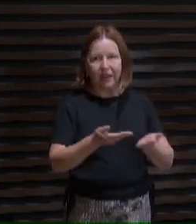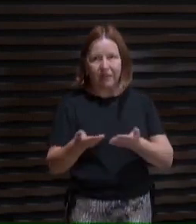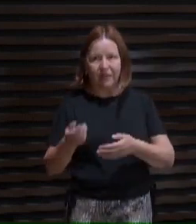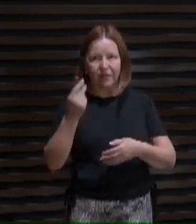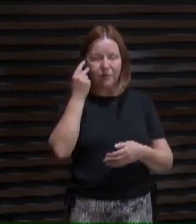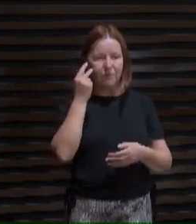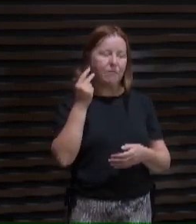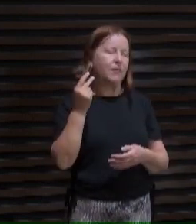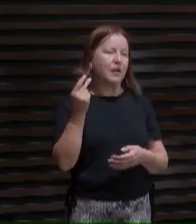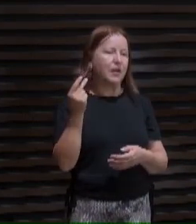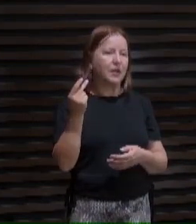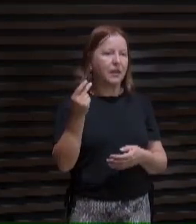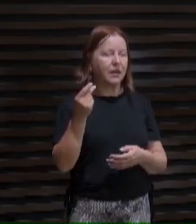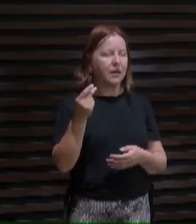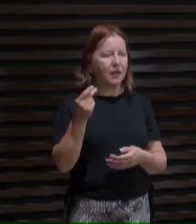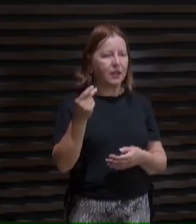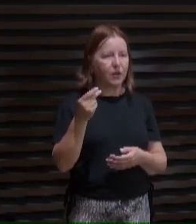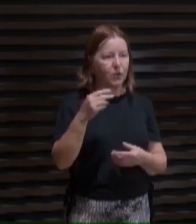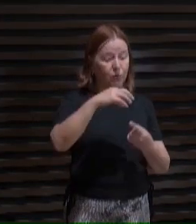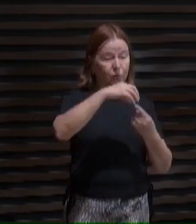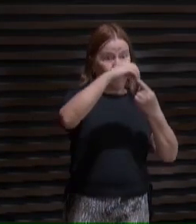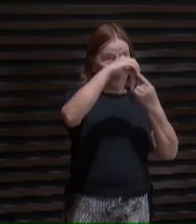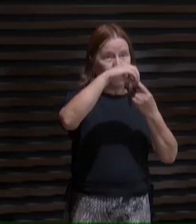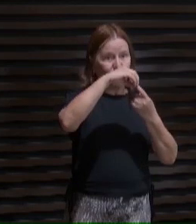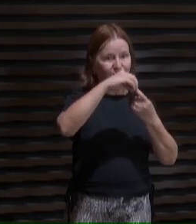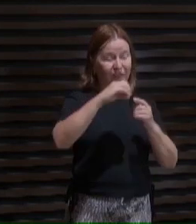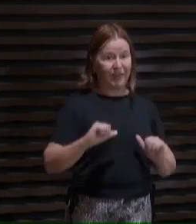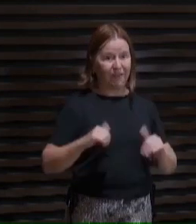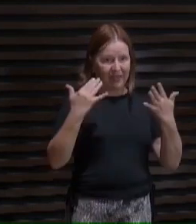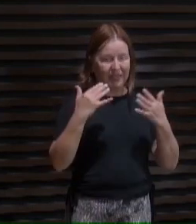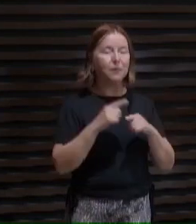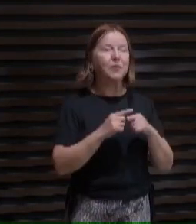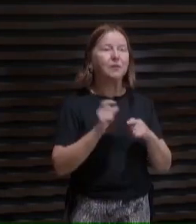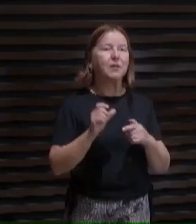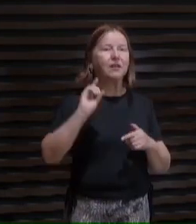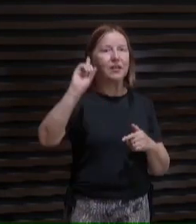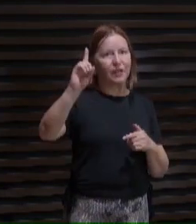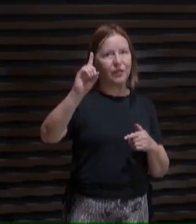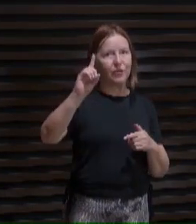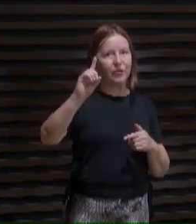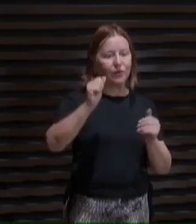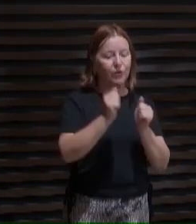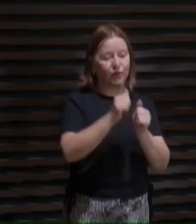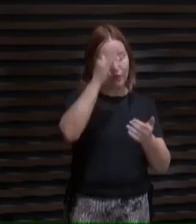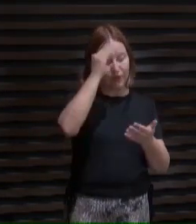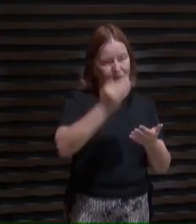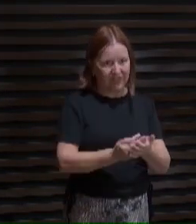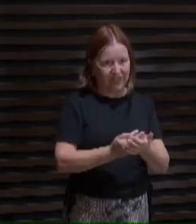de cerimônia, porque a palavra de Deus e fé move o universo.